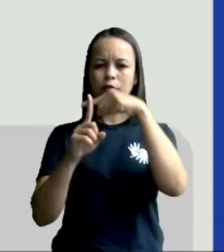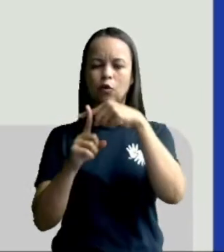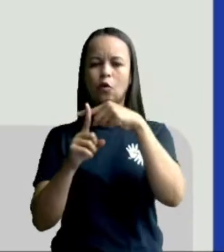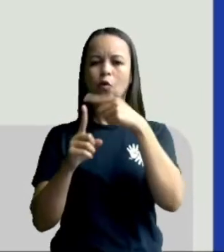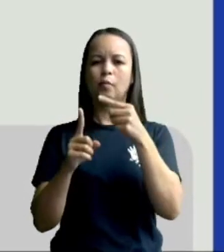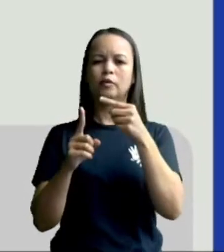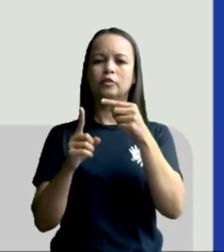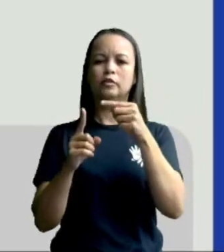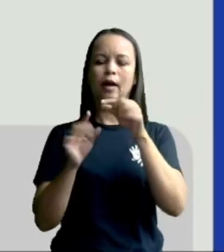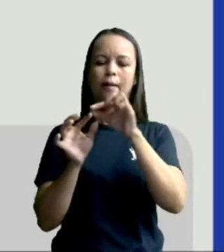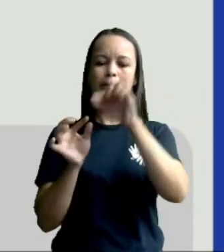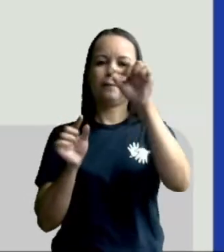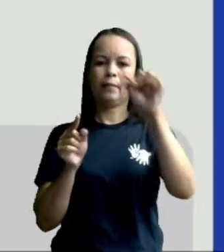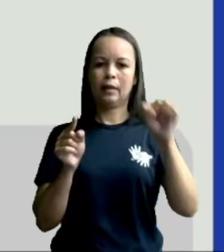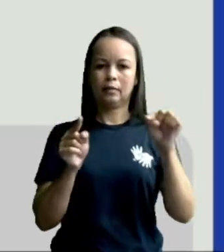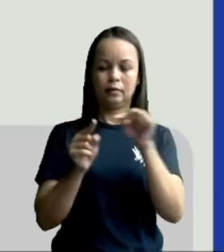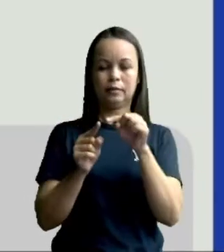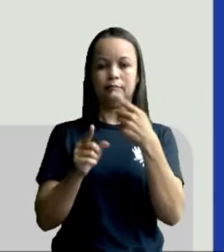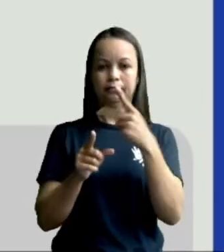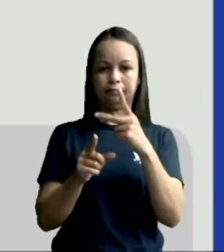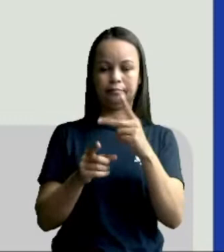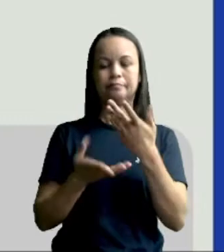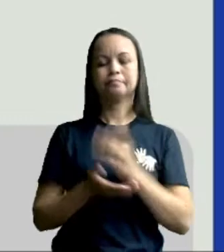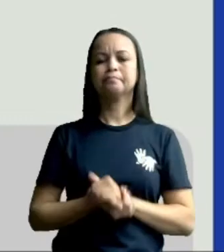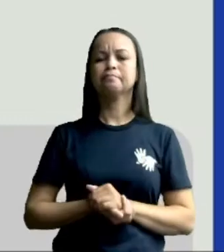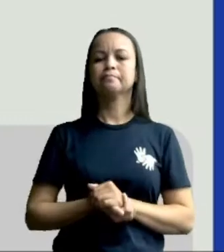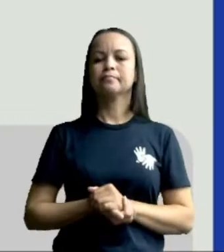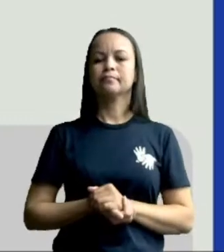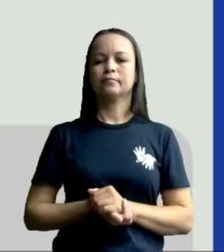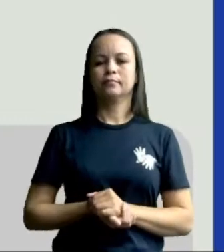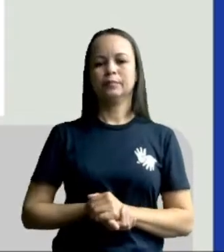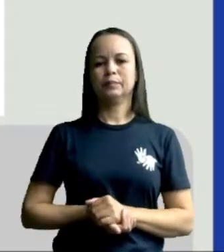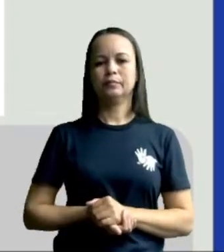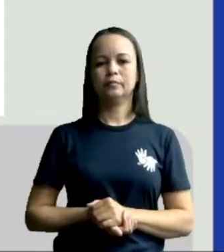medida desses ângulos, tá certo? Então vamos lá, vamos ver.